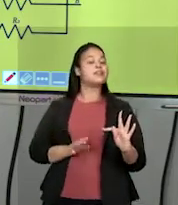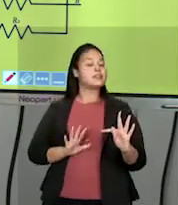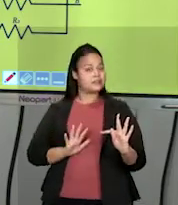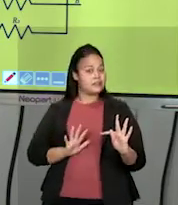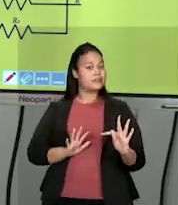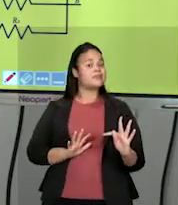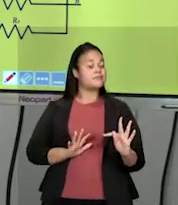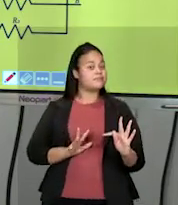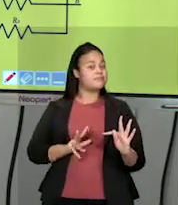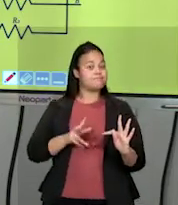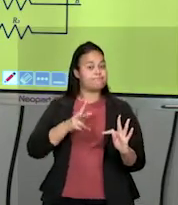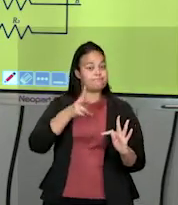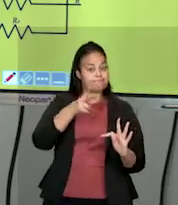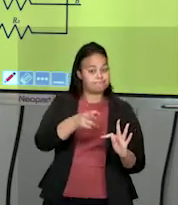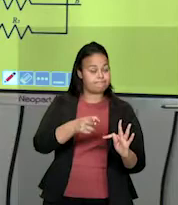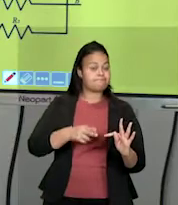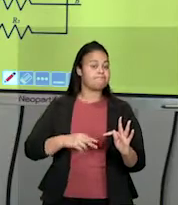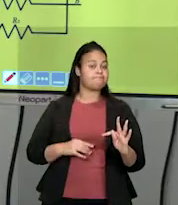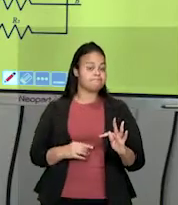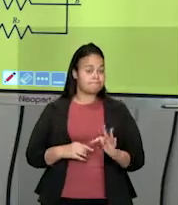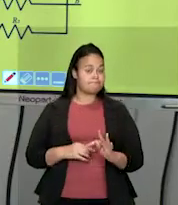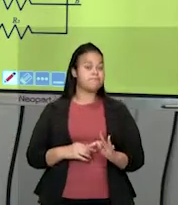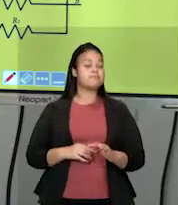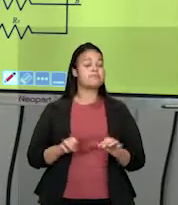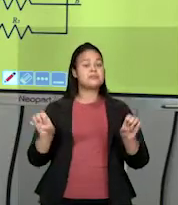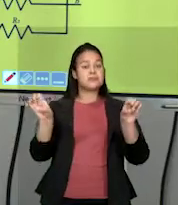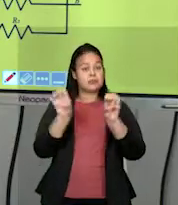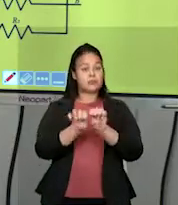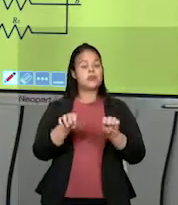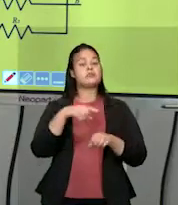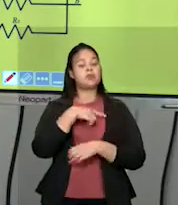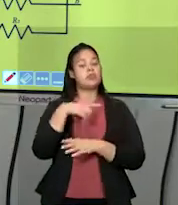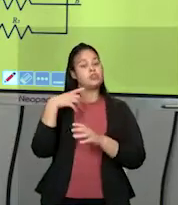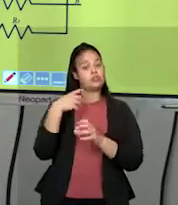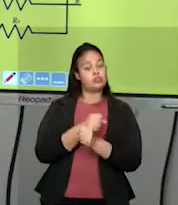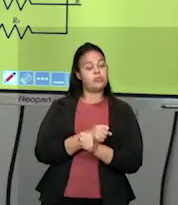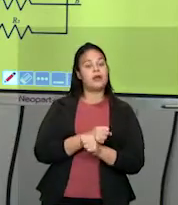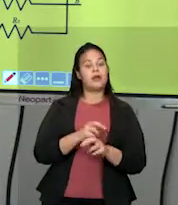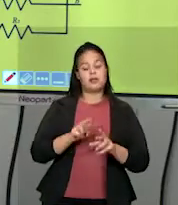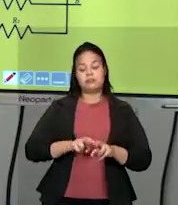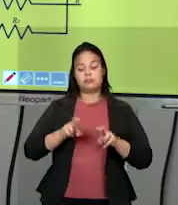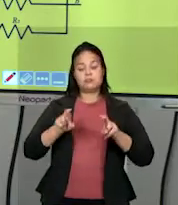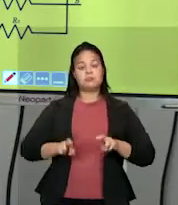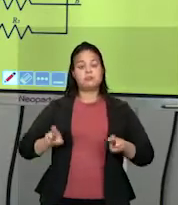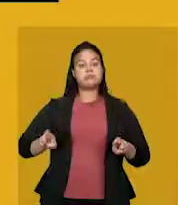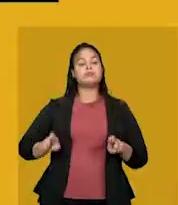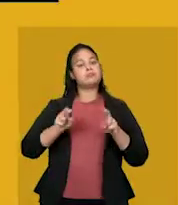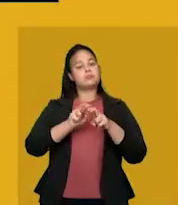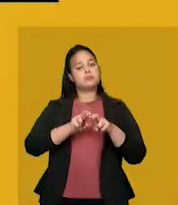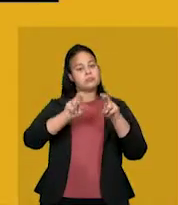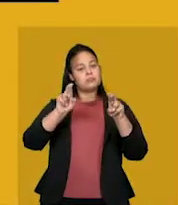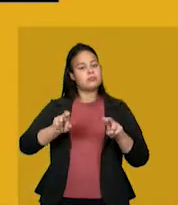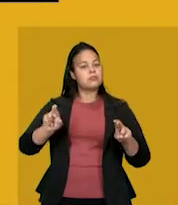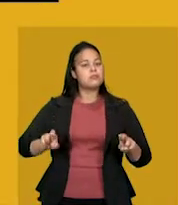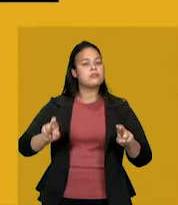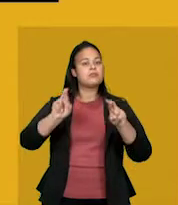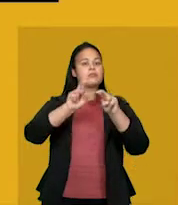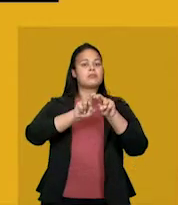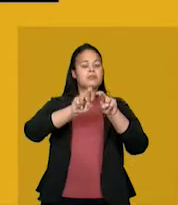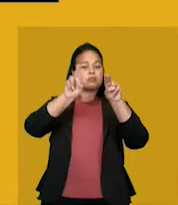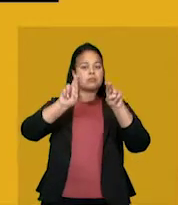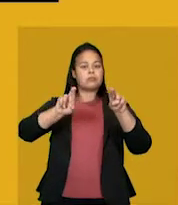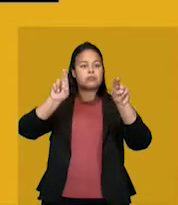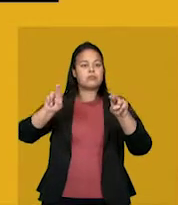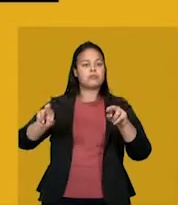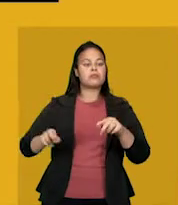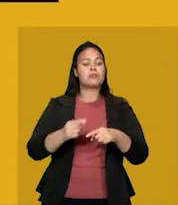vai ser a mesma. Temos aqui uma equaçãozinha. Para calcular a resistência equivalente, 1 sobre a resistência equivalente vai